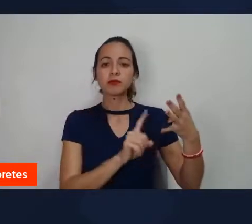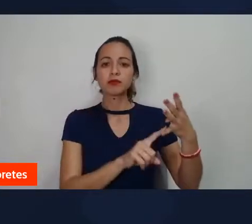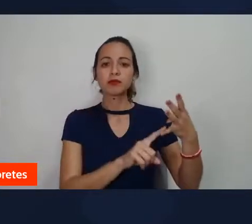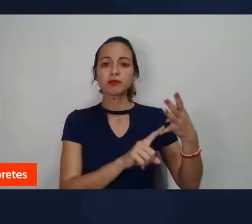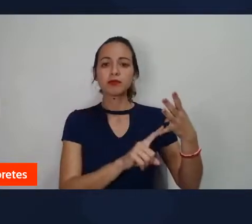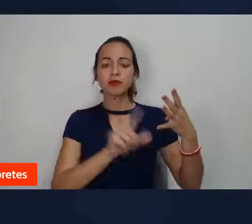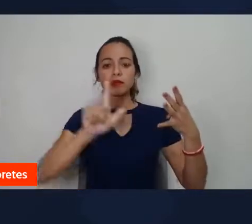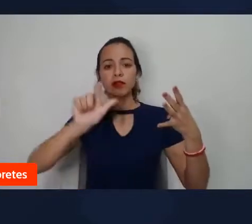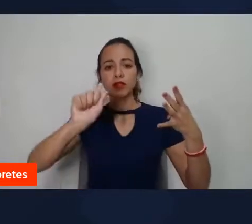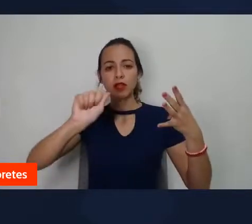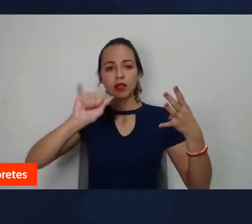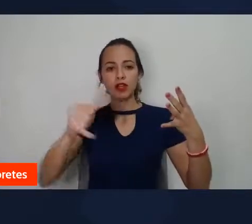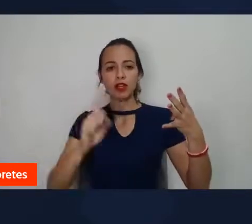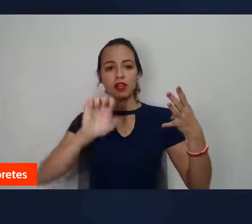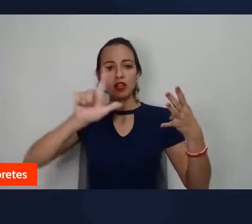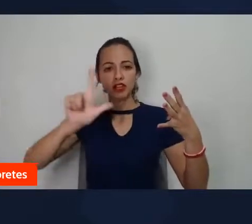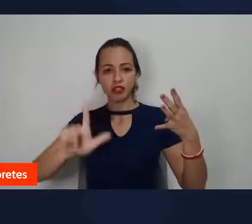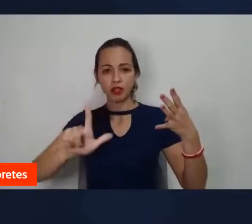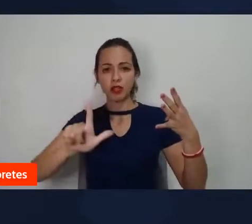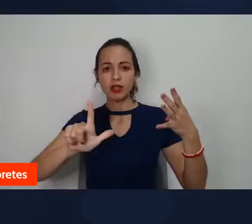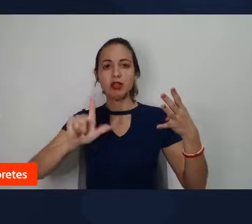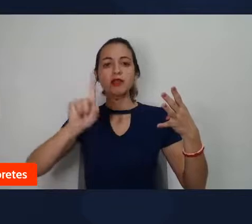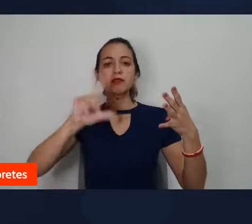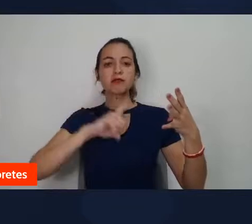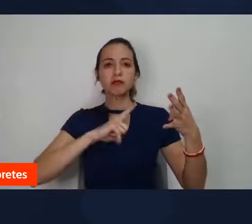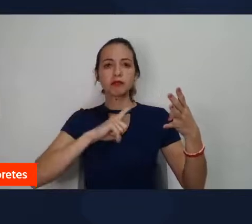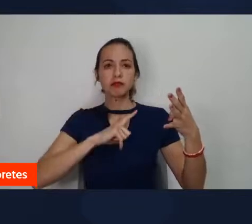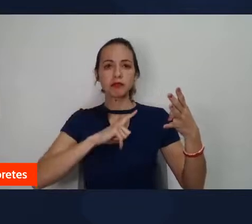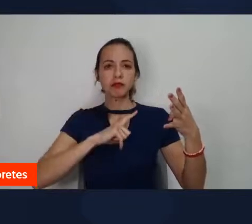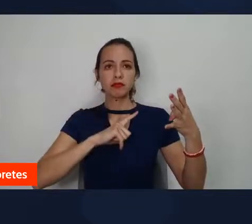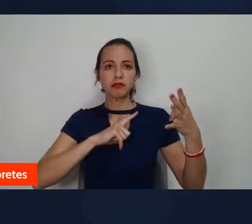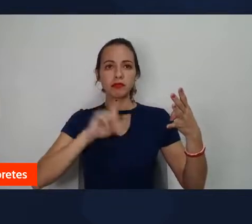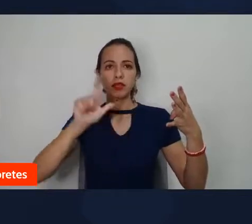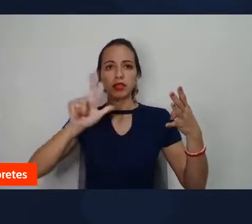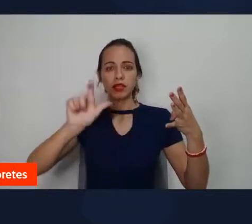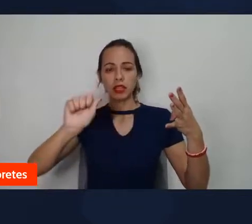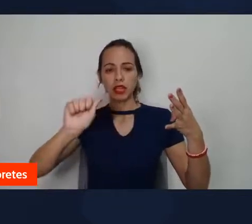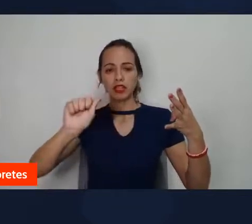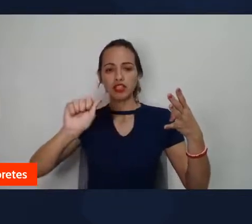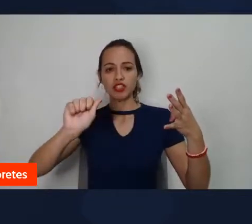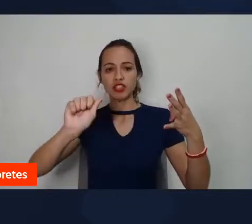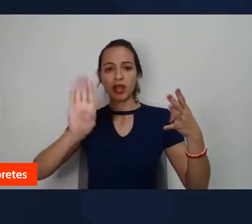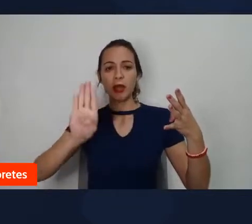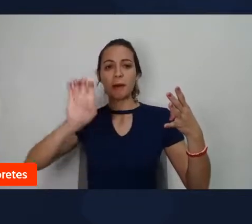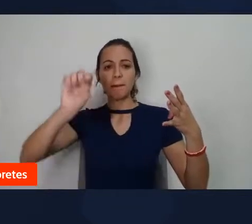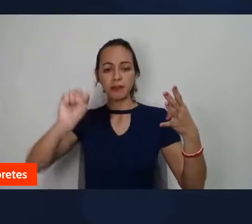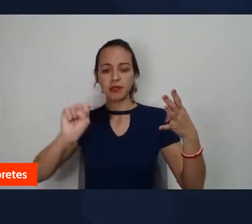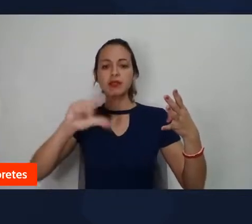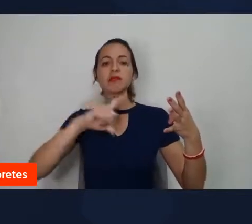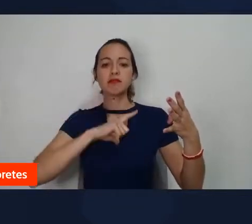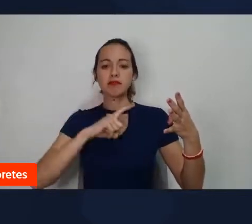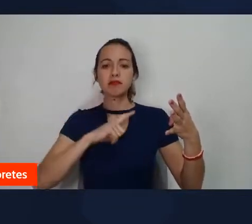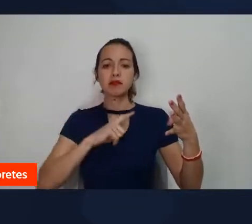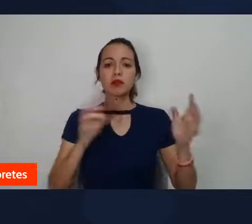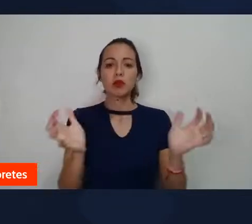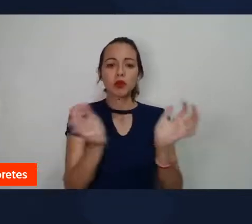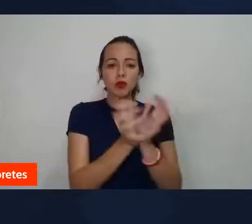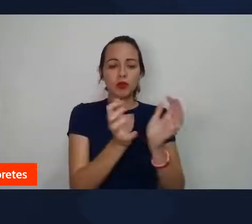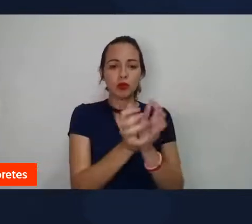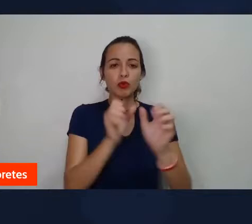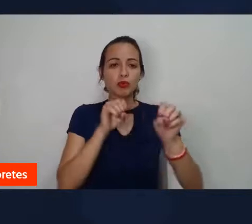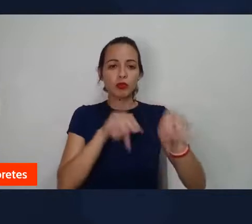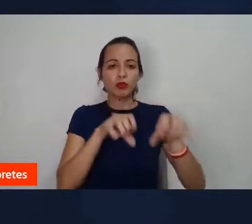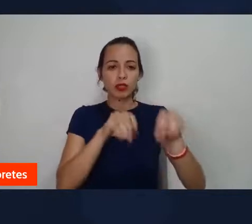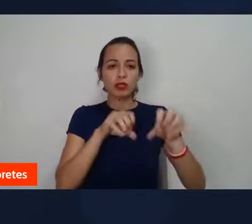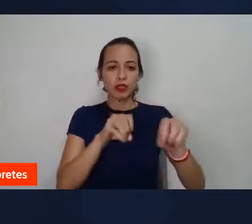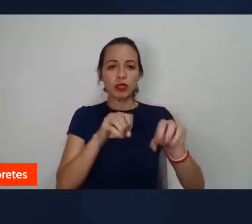o LAGEBS também, da nossa universidade, o Núcleo NEJA, né, Núcleo de Educação de Jovens